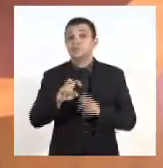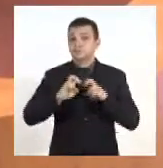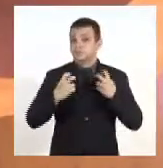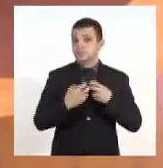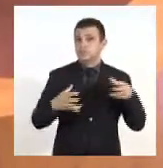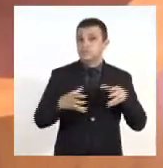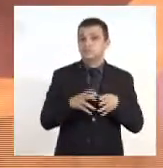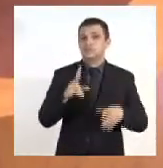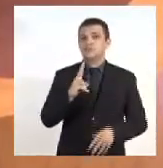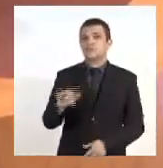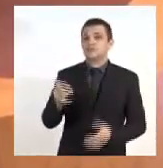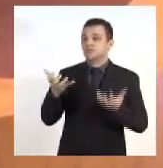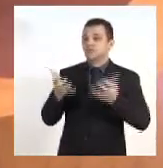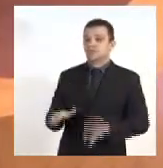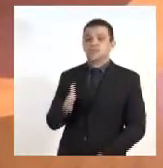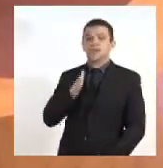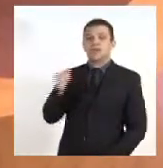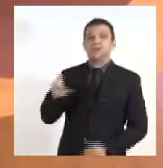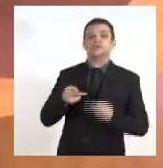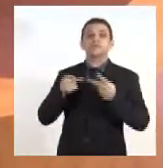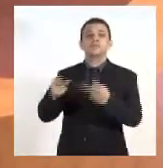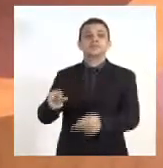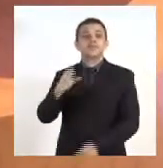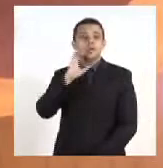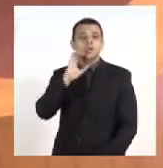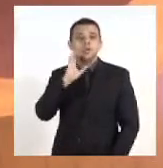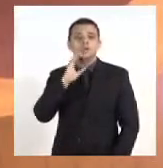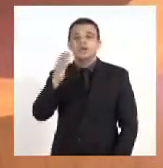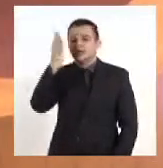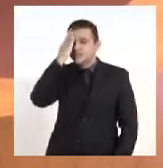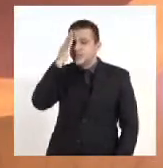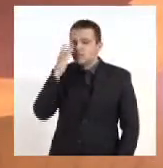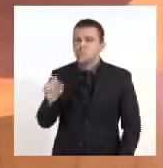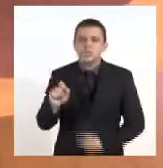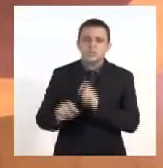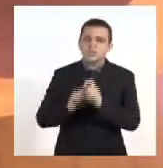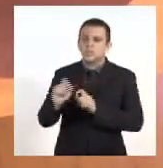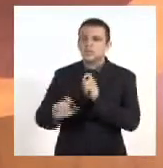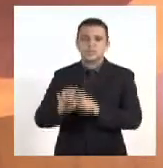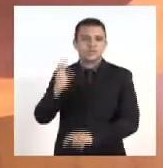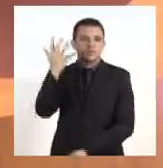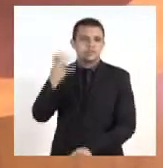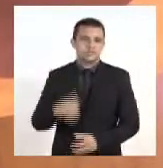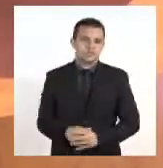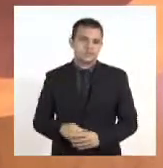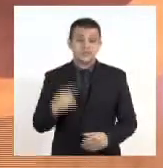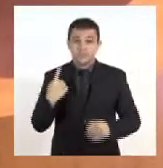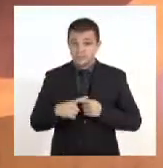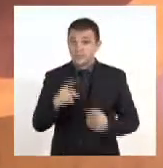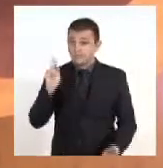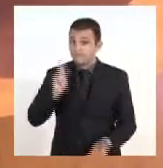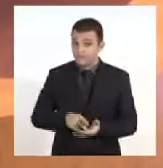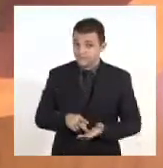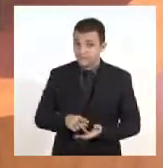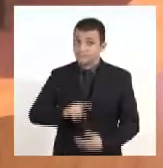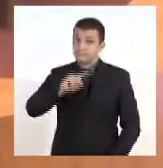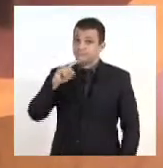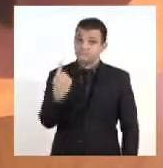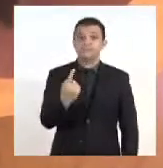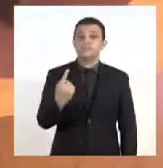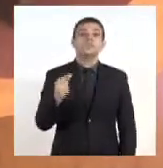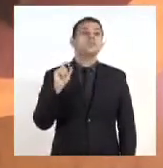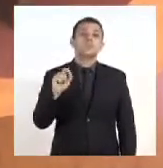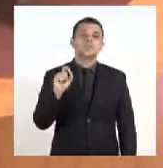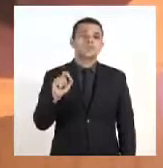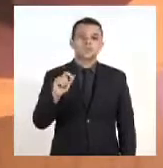ouvir o que aconteceu. Porque o fato é um só. As